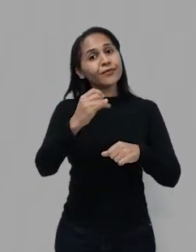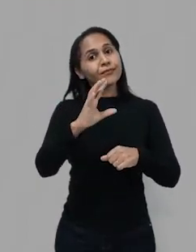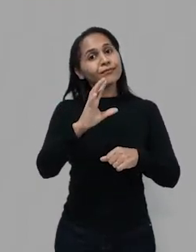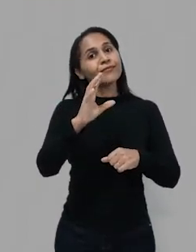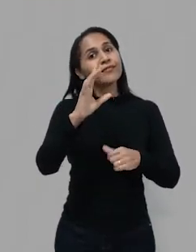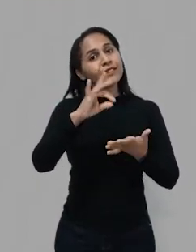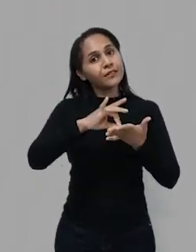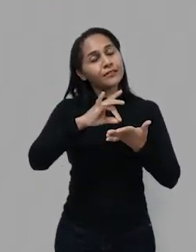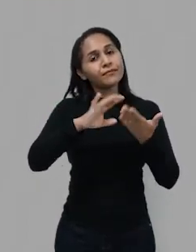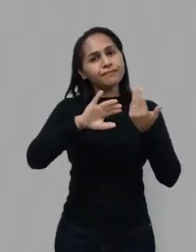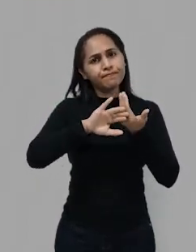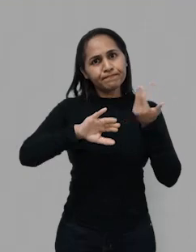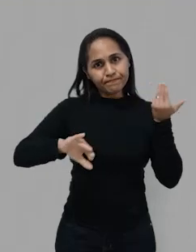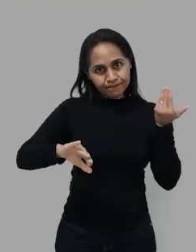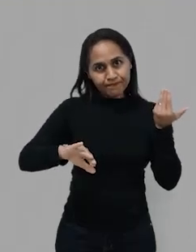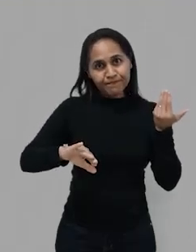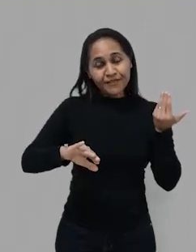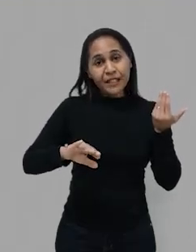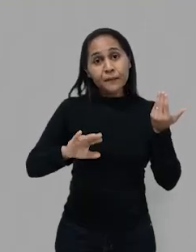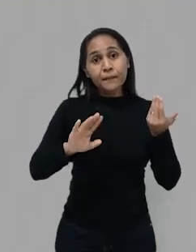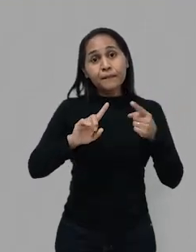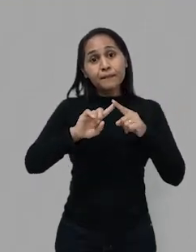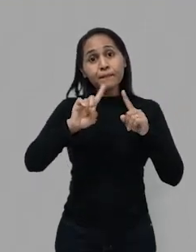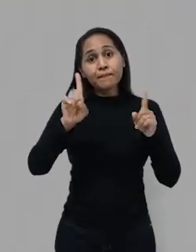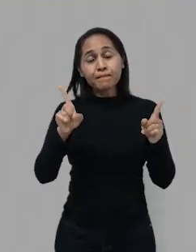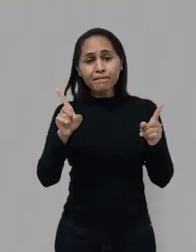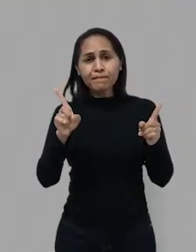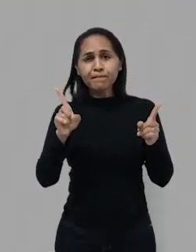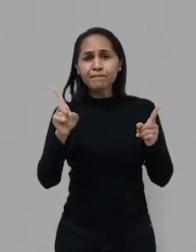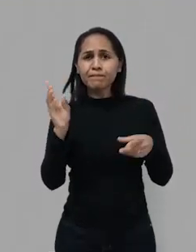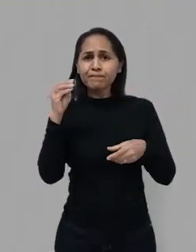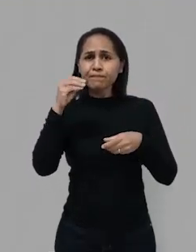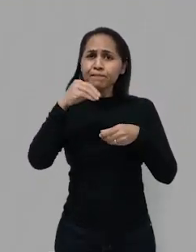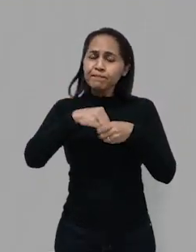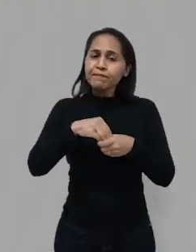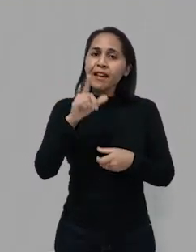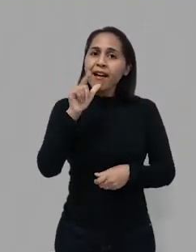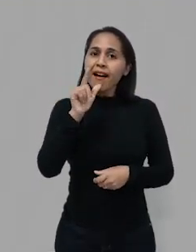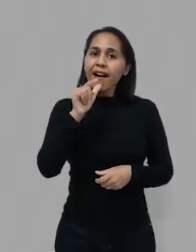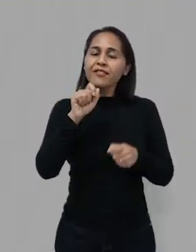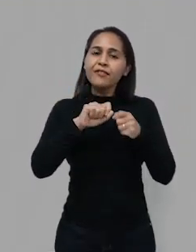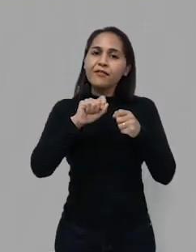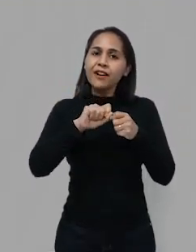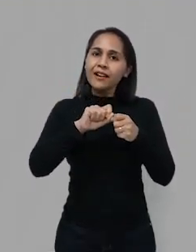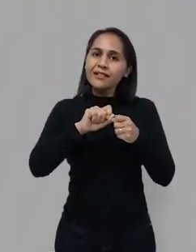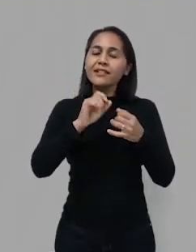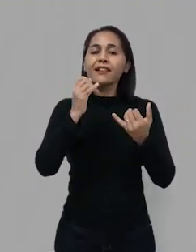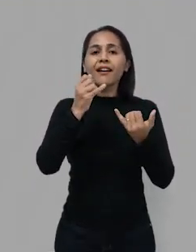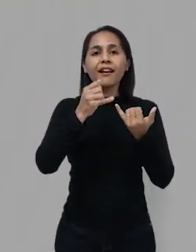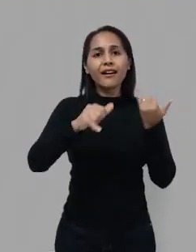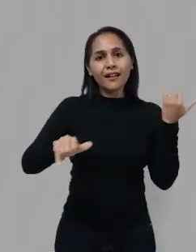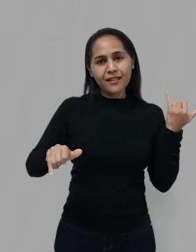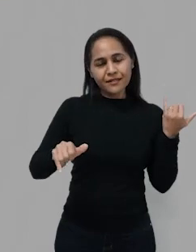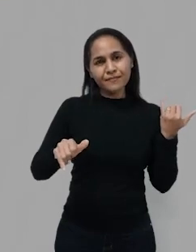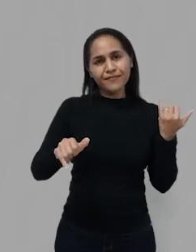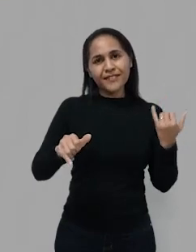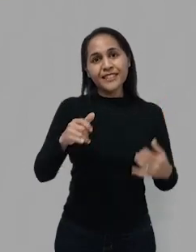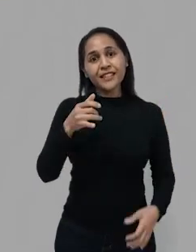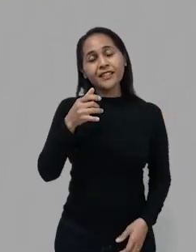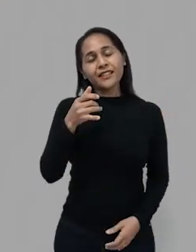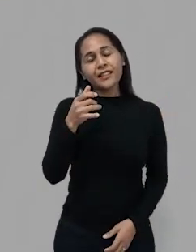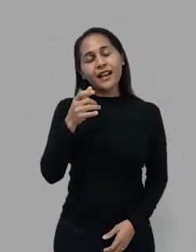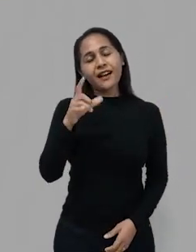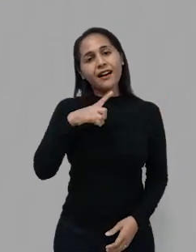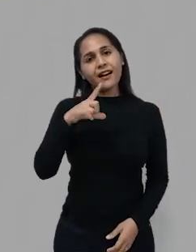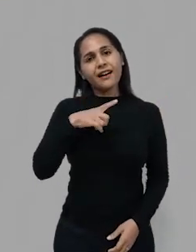a água conseguiu separar, é a presença desses íons que gera a corrente elétrica, que permite que a corrente elétrica